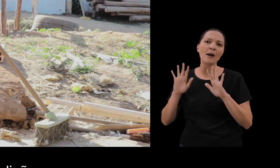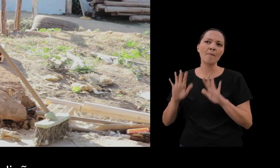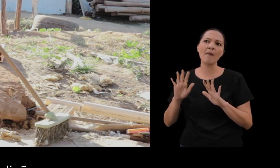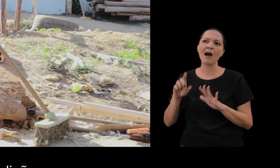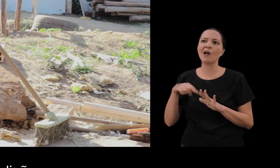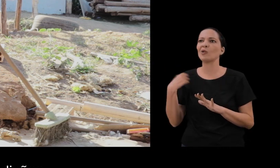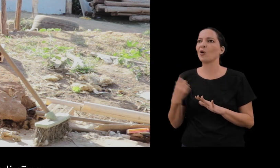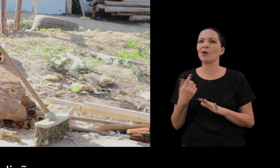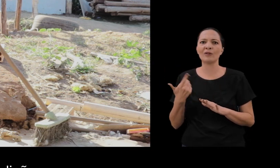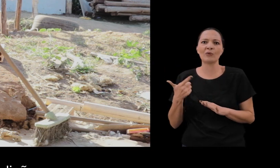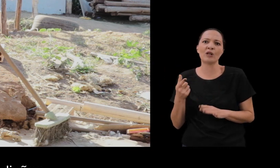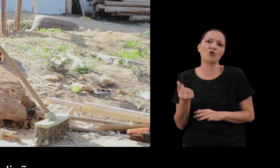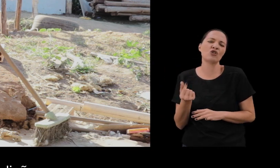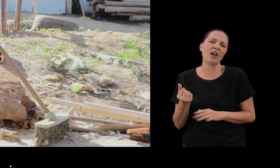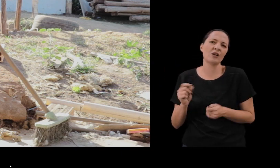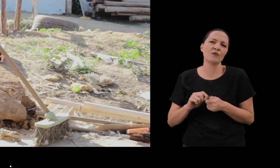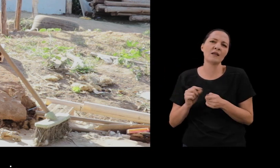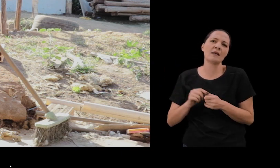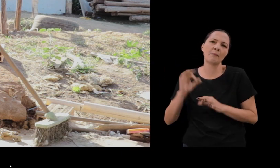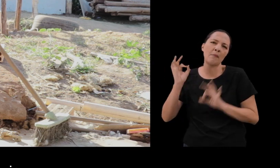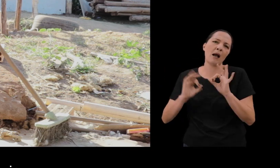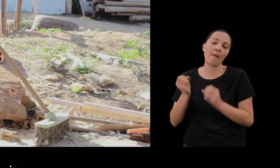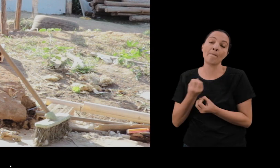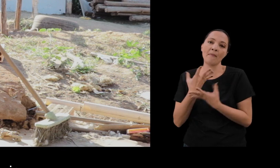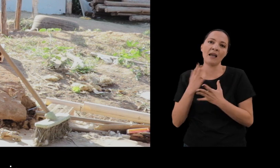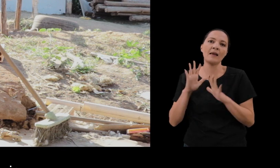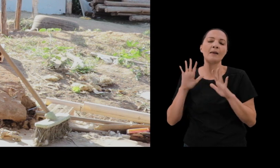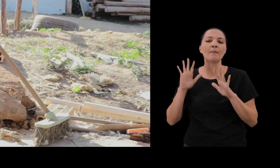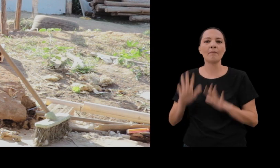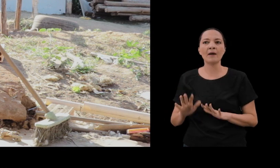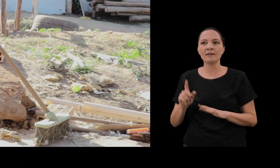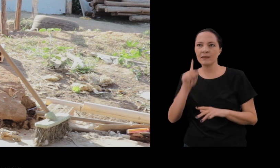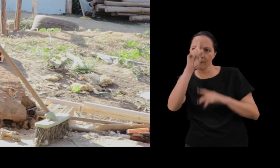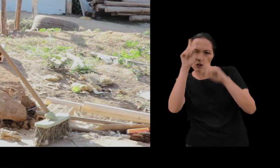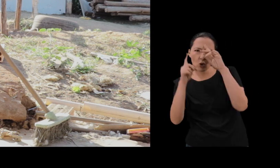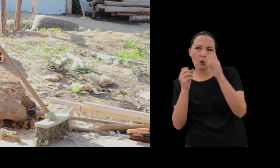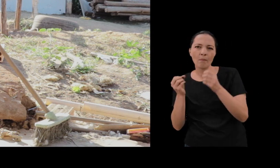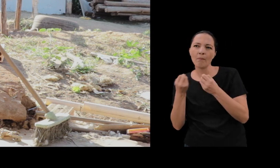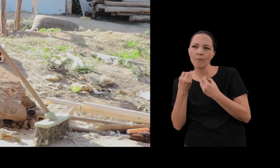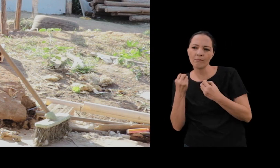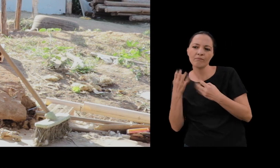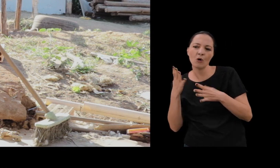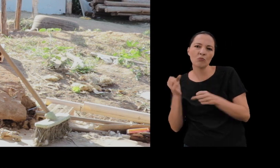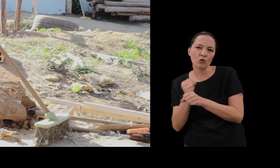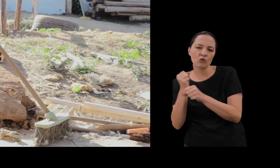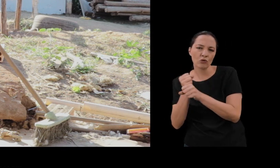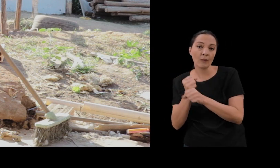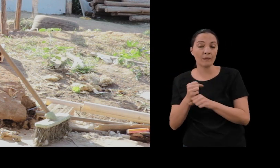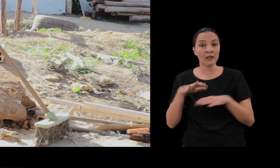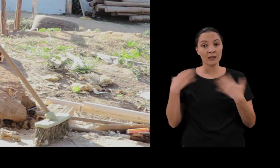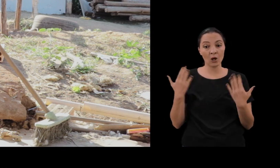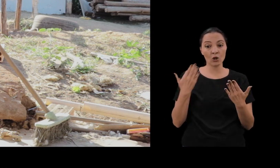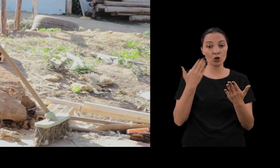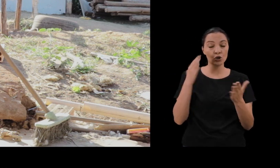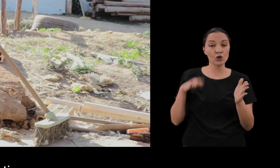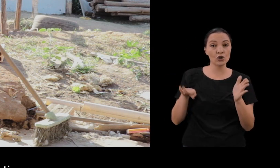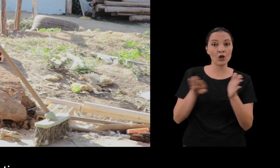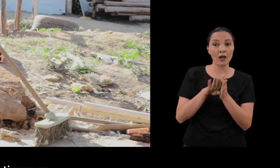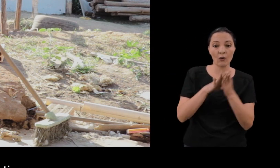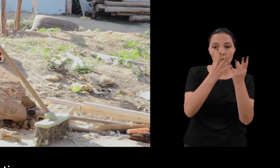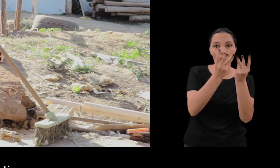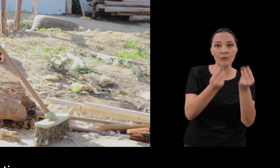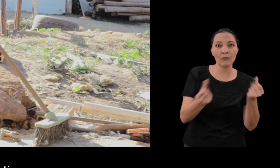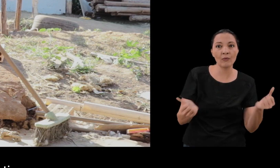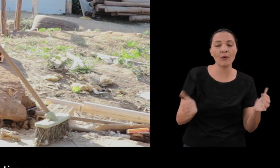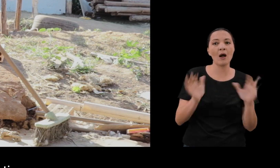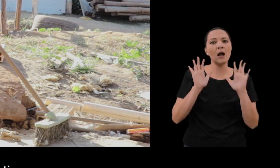tinha condições de fazer uma barraca boa, foi uma barraca meio que improvisada. Então eles chegaram e já foram desmanchando, mas